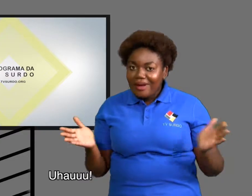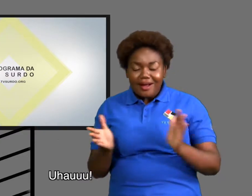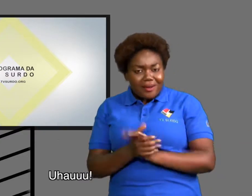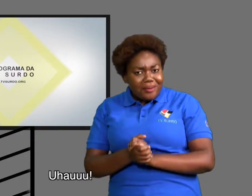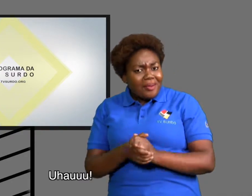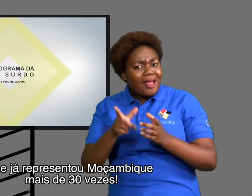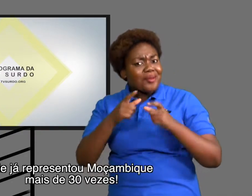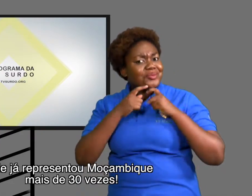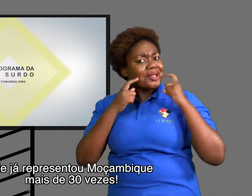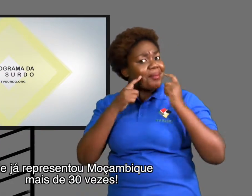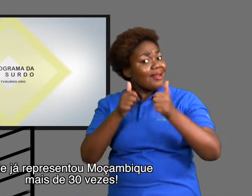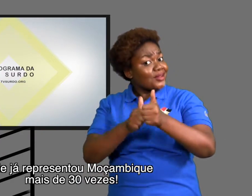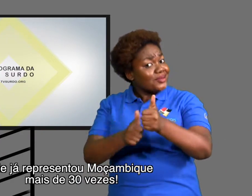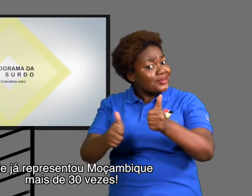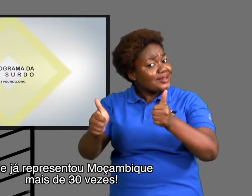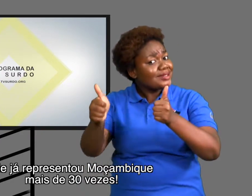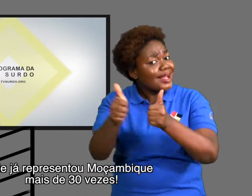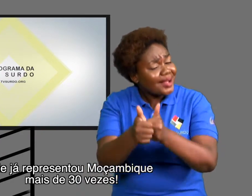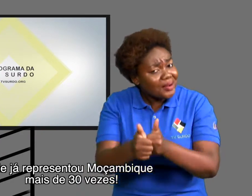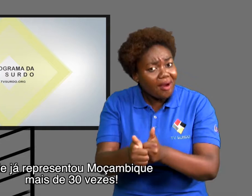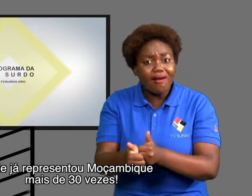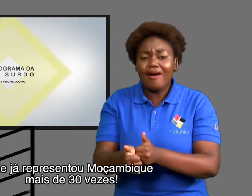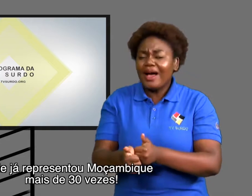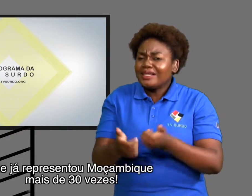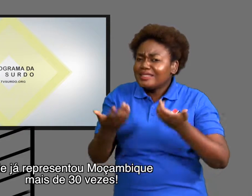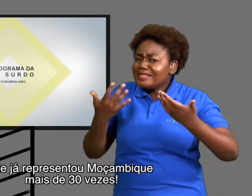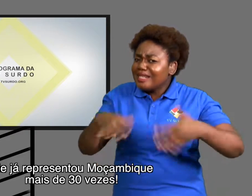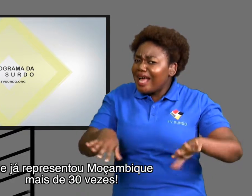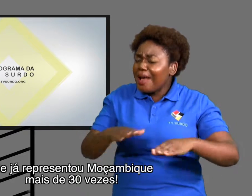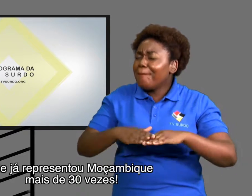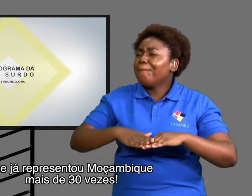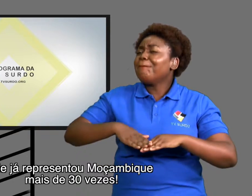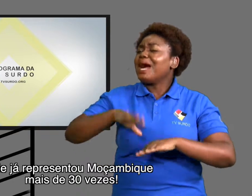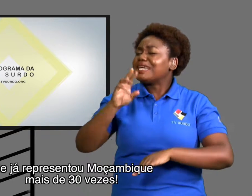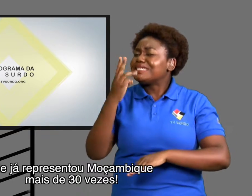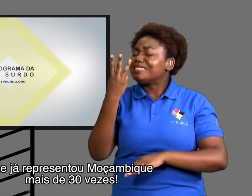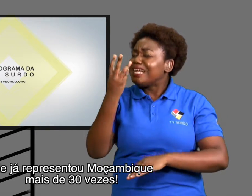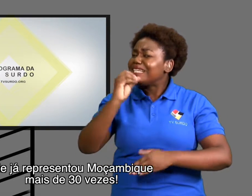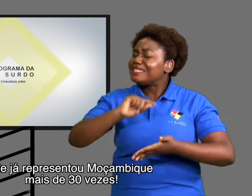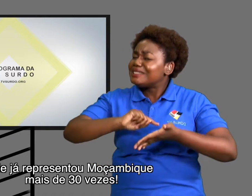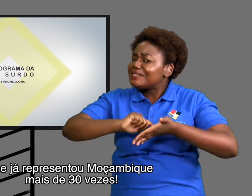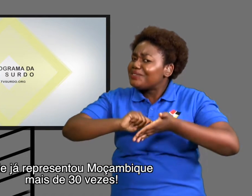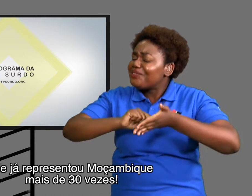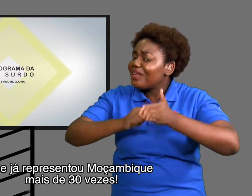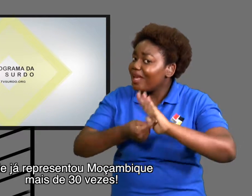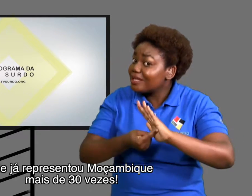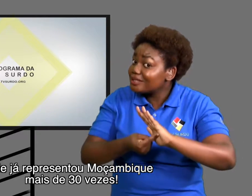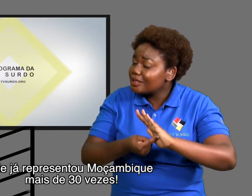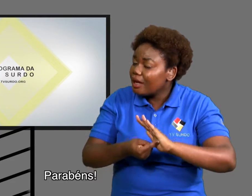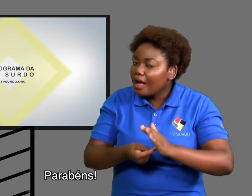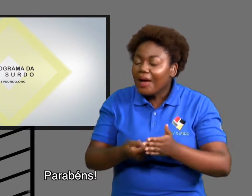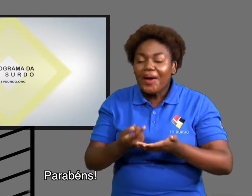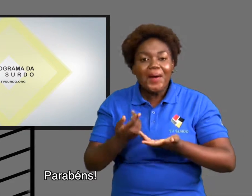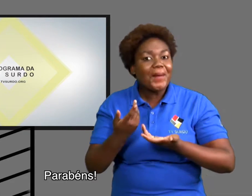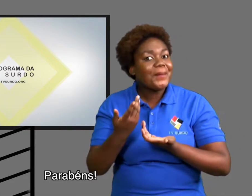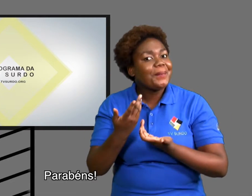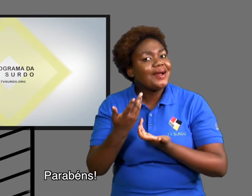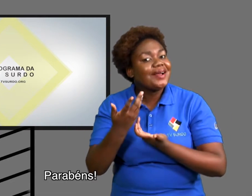Uau! Ele já representou Moçambique mais de 30 vezes